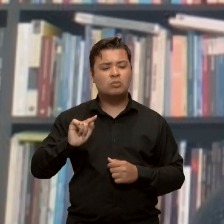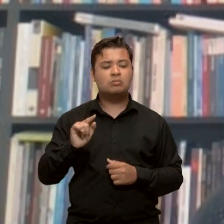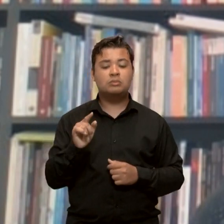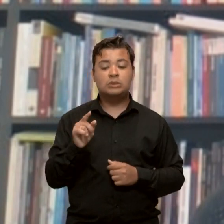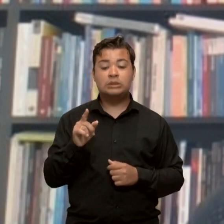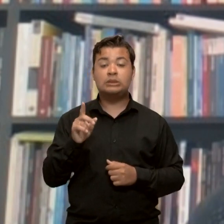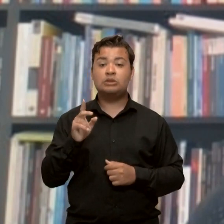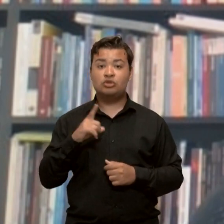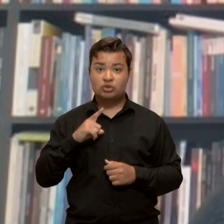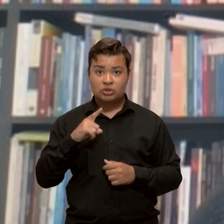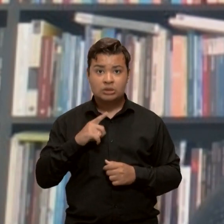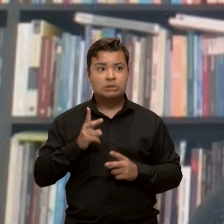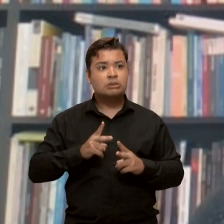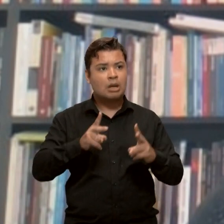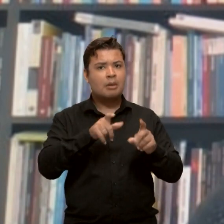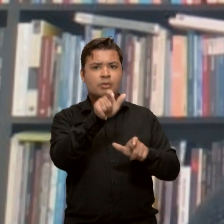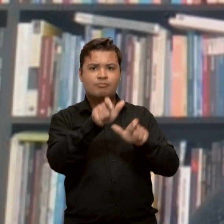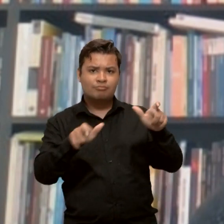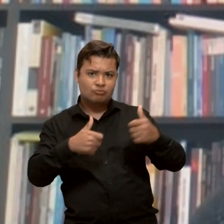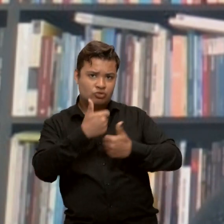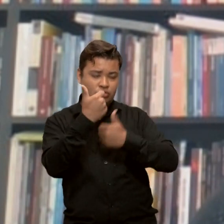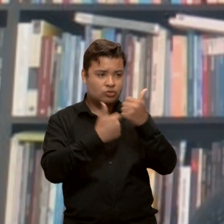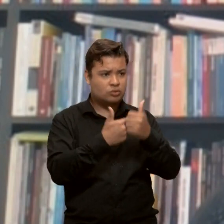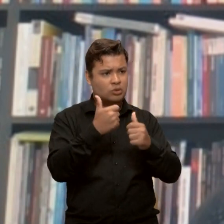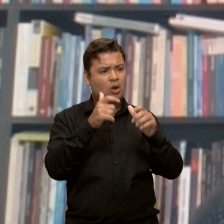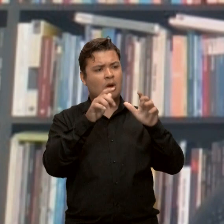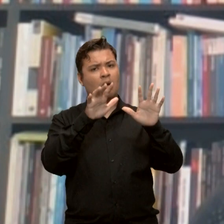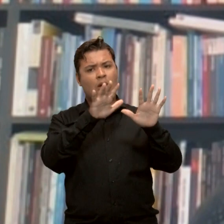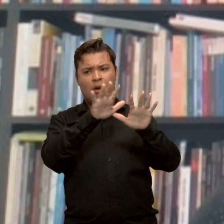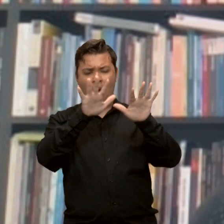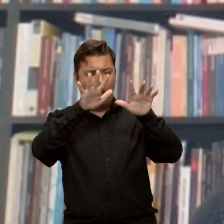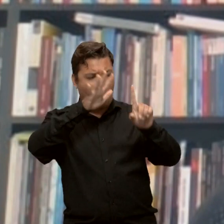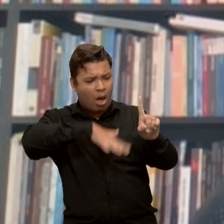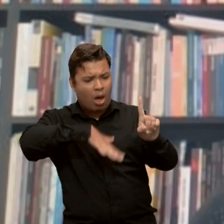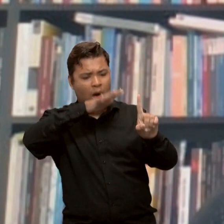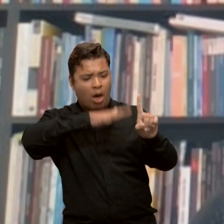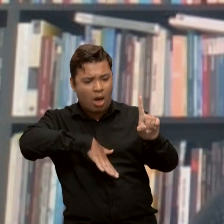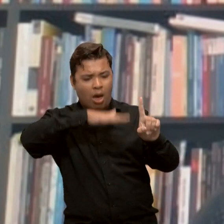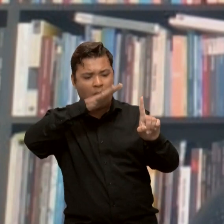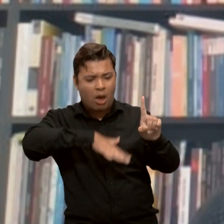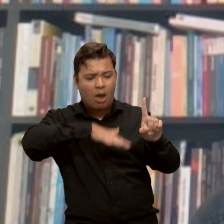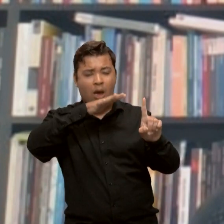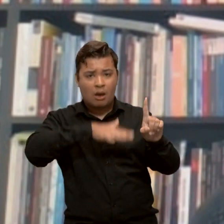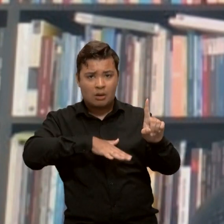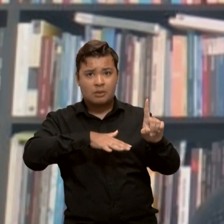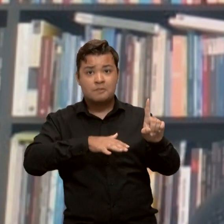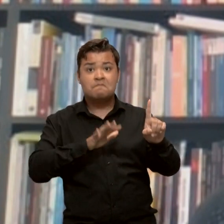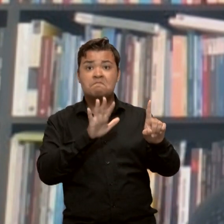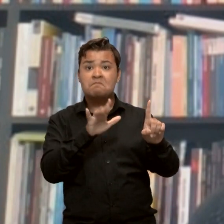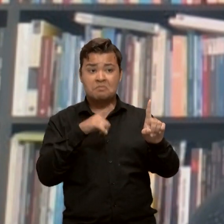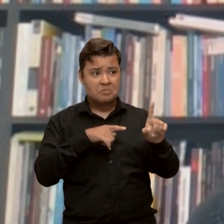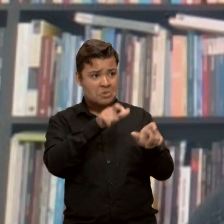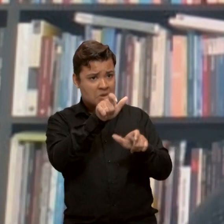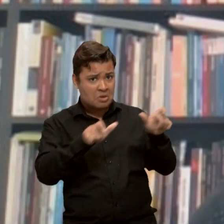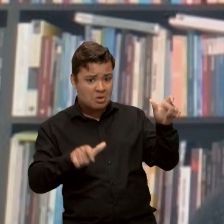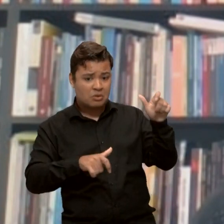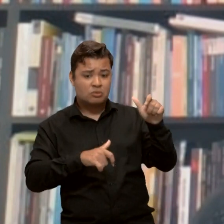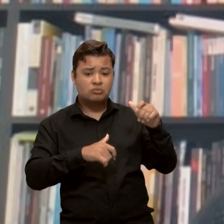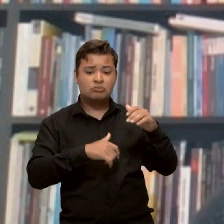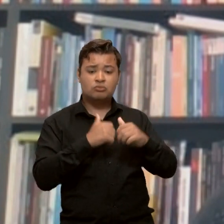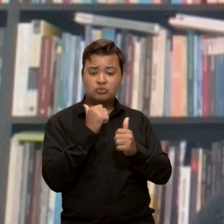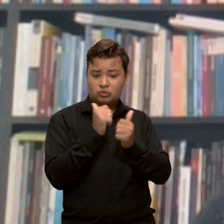relação de idolatria com os jogadores. Mas nessa a gente tem muitos jogadores que têm uma antipatia com o grande público, né? Que é o